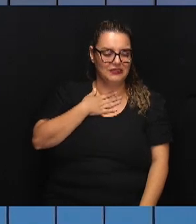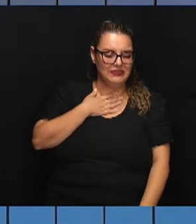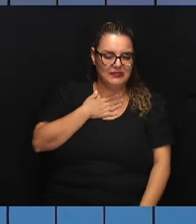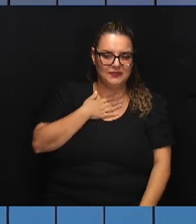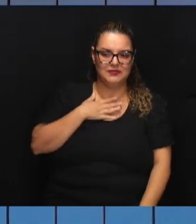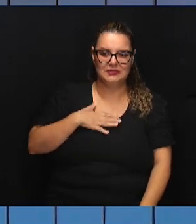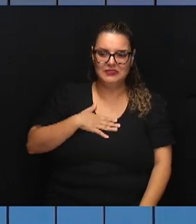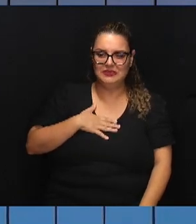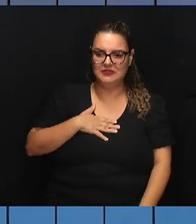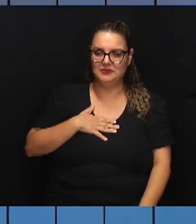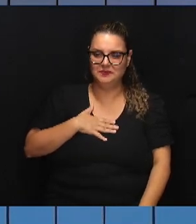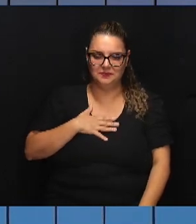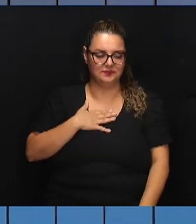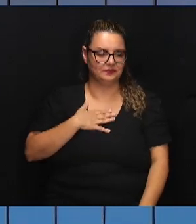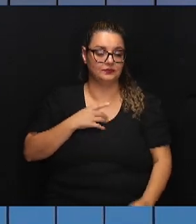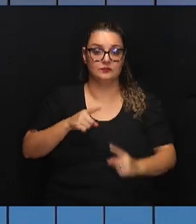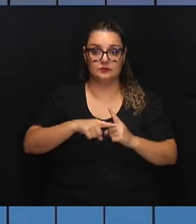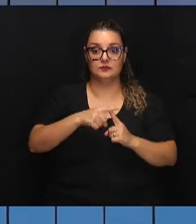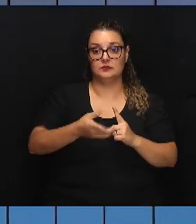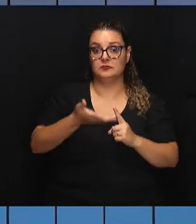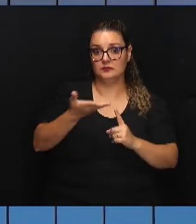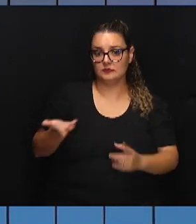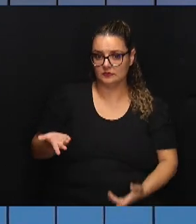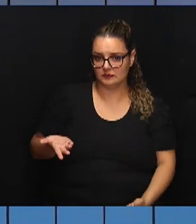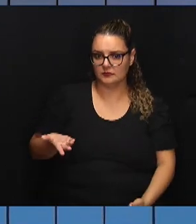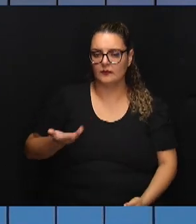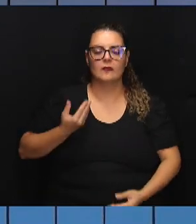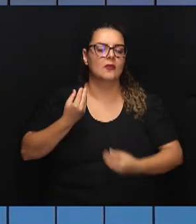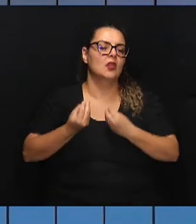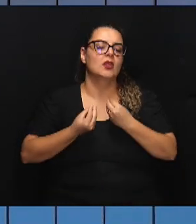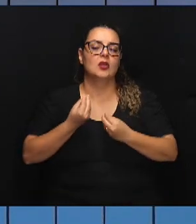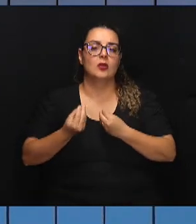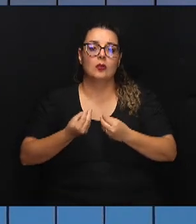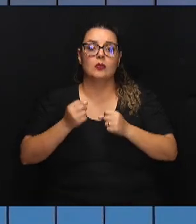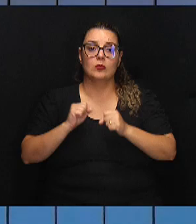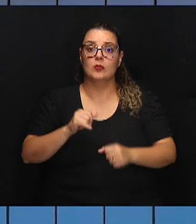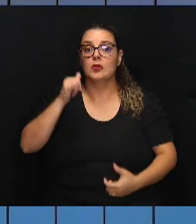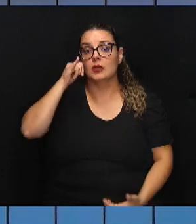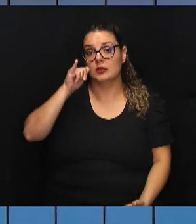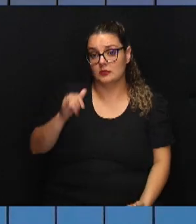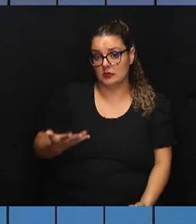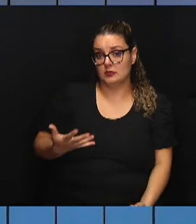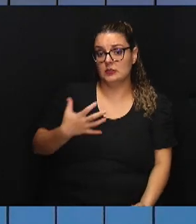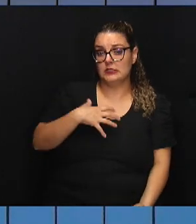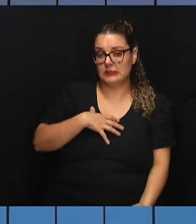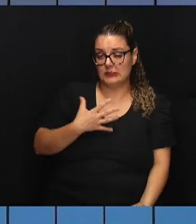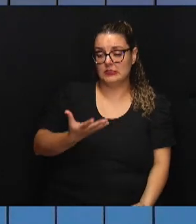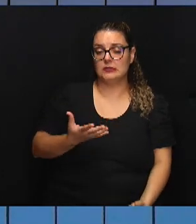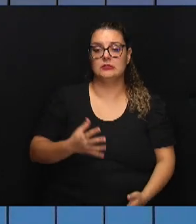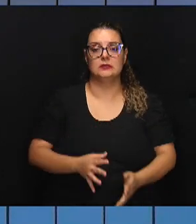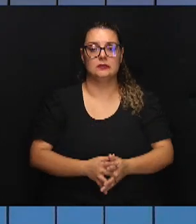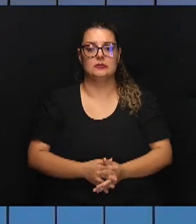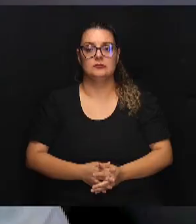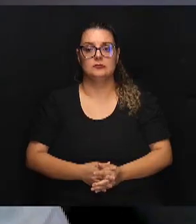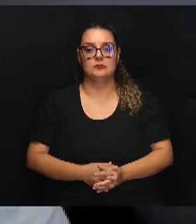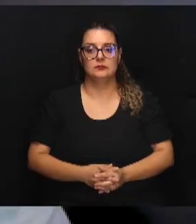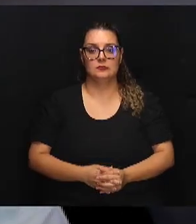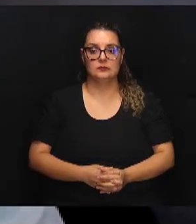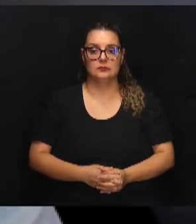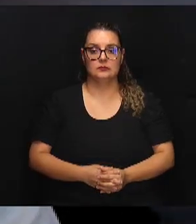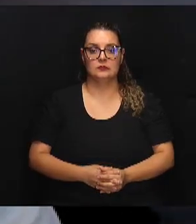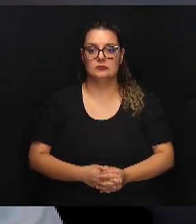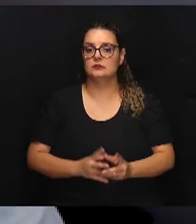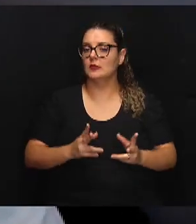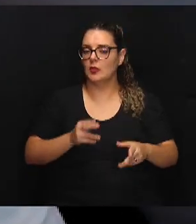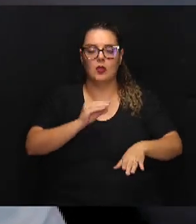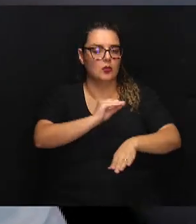conta mesmo das temperaturas altas. Como que a gente pode evitar essa sensação? É o mesmo